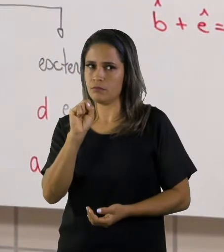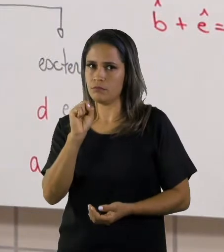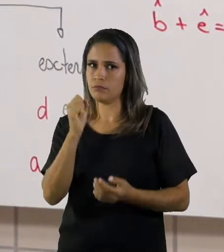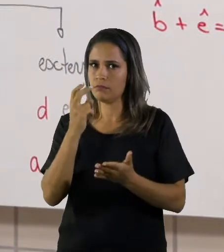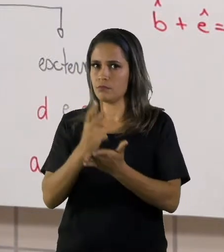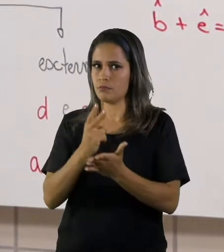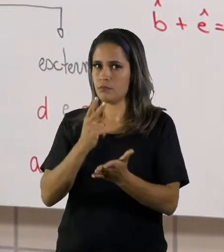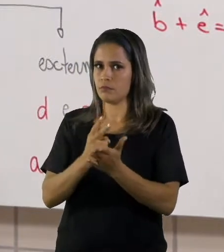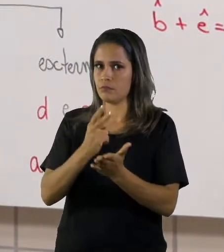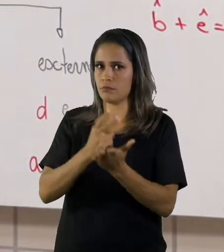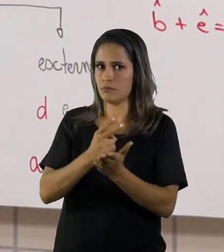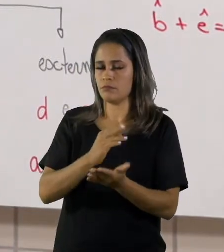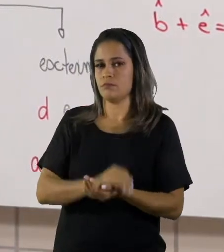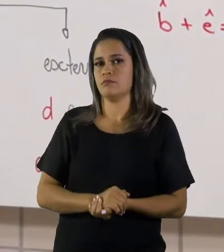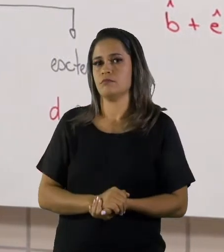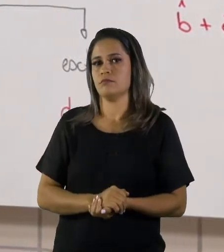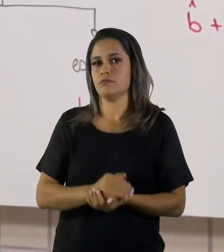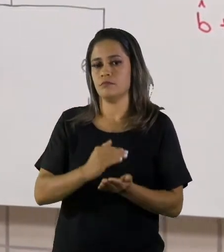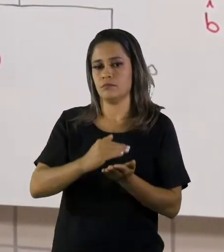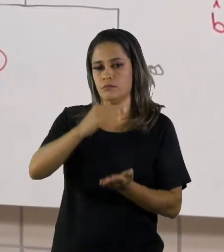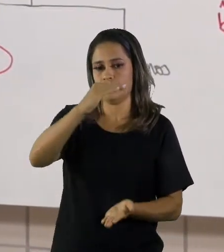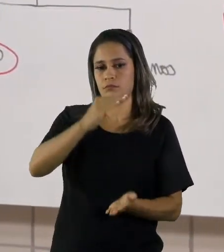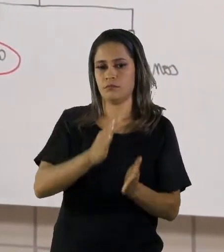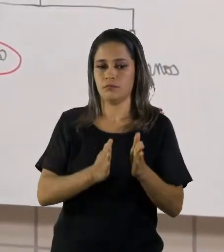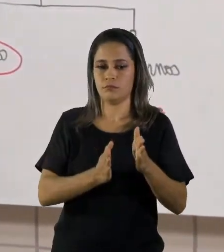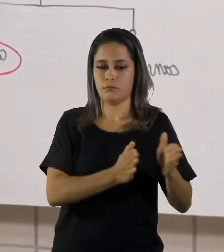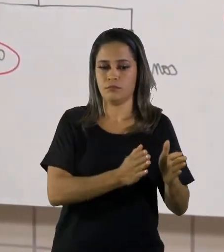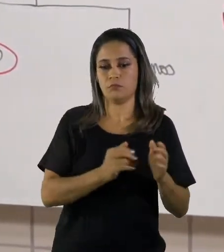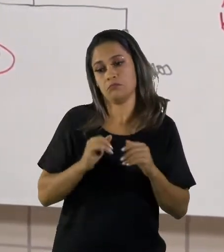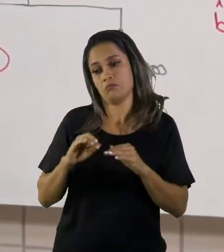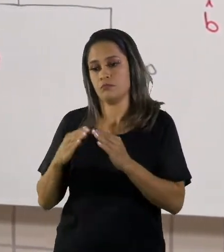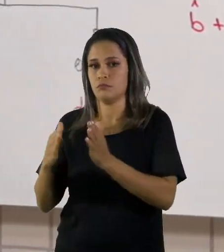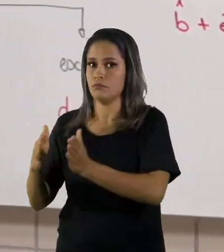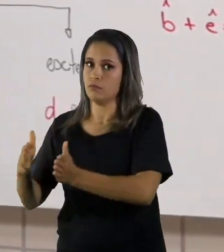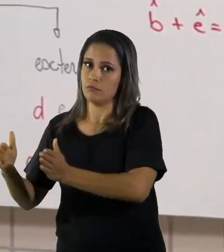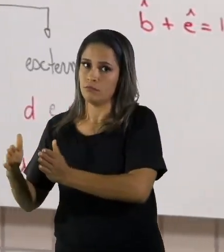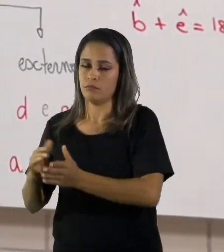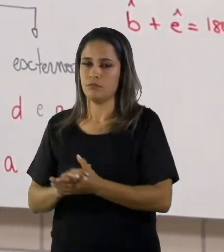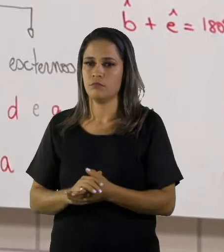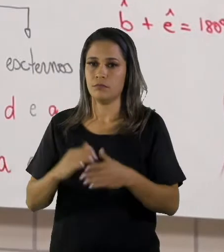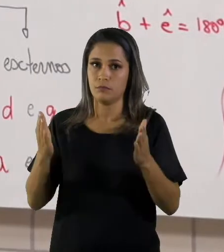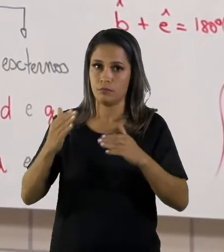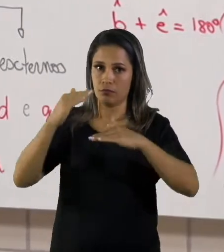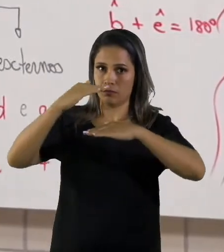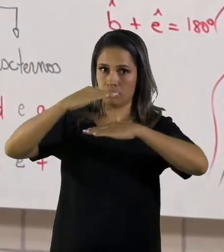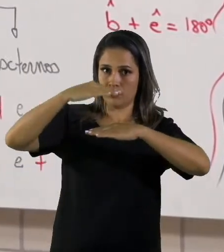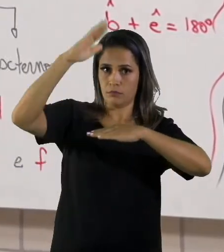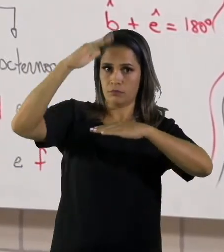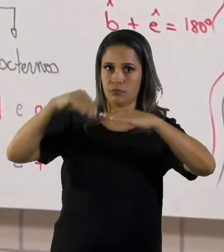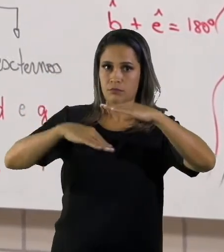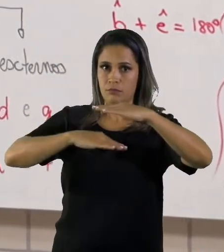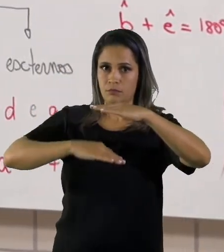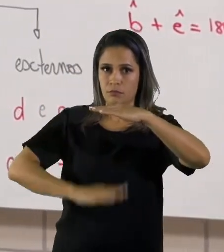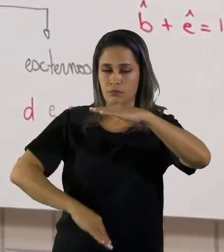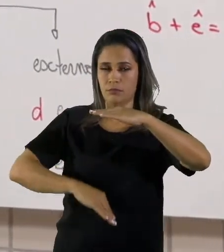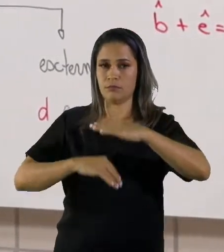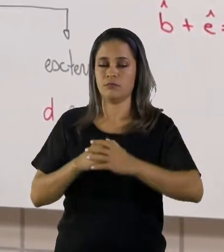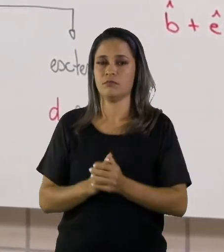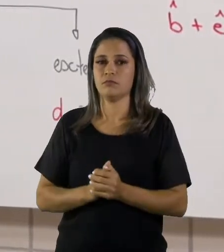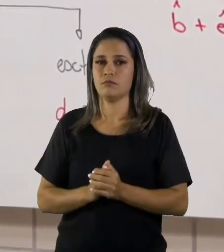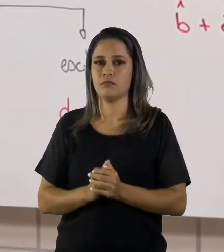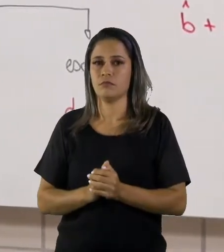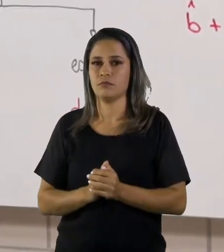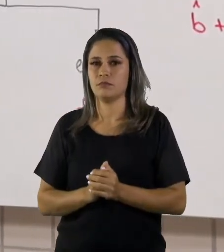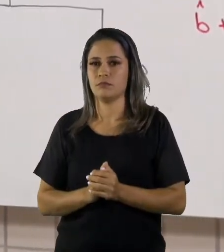com direita. Eu vou comparar o que está do mesmo lado. Ângulo de fora da esquerda com o ângulo